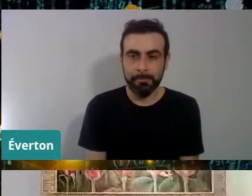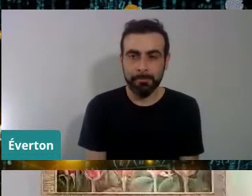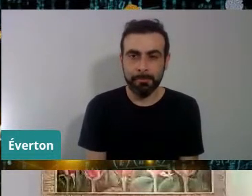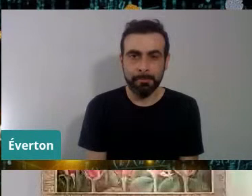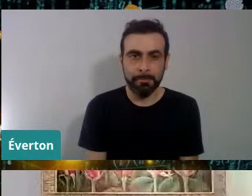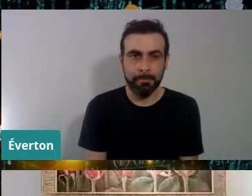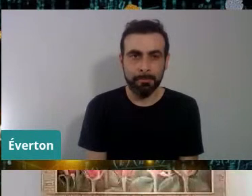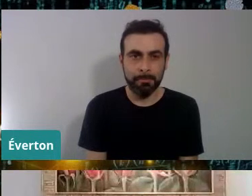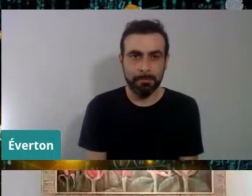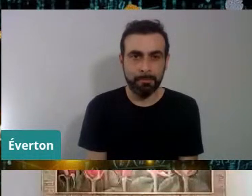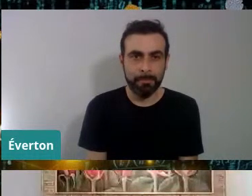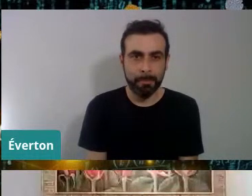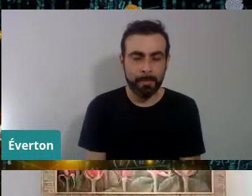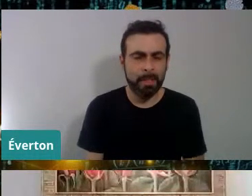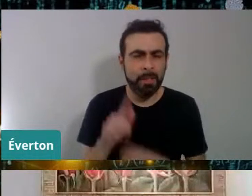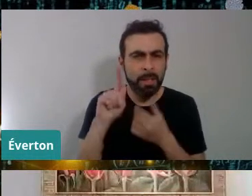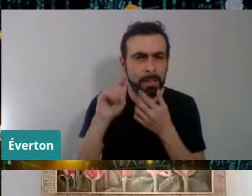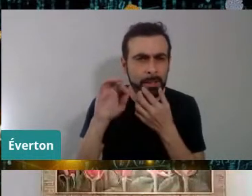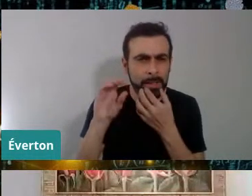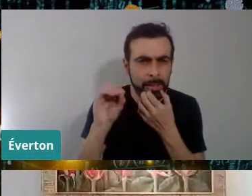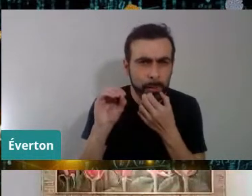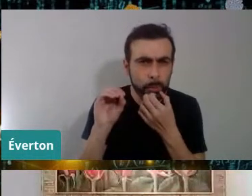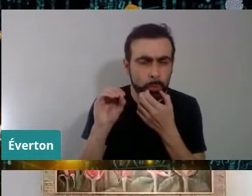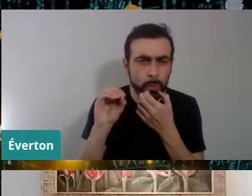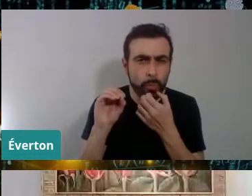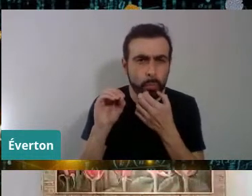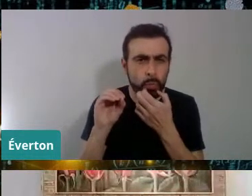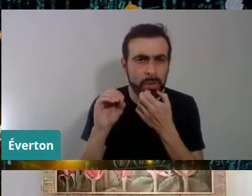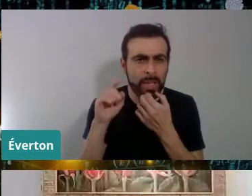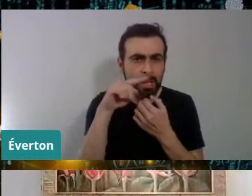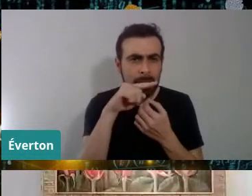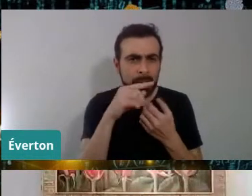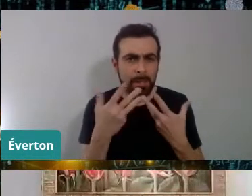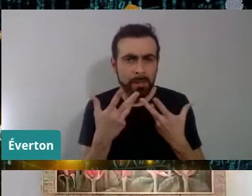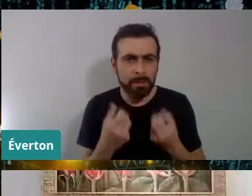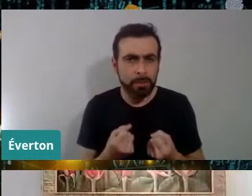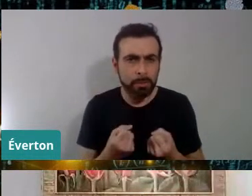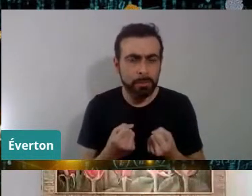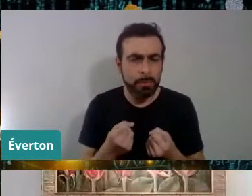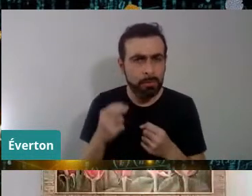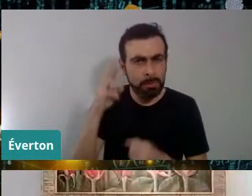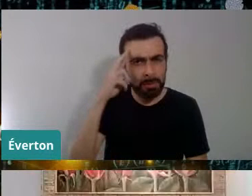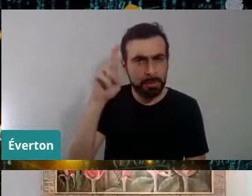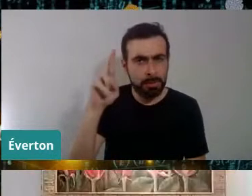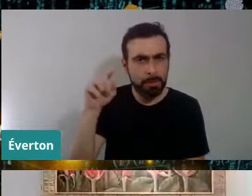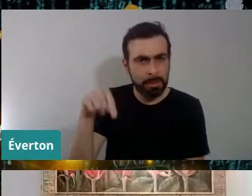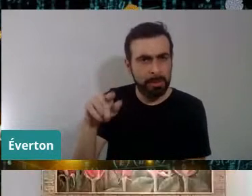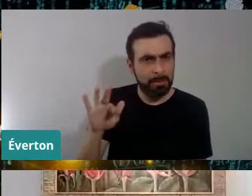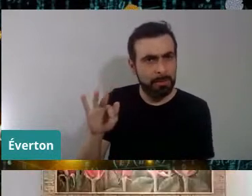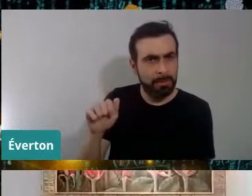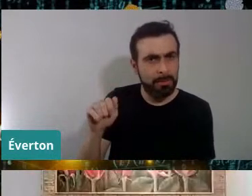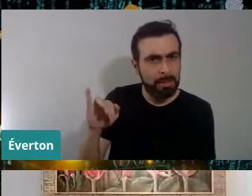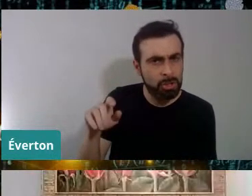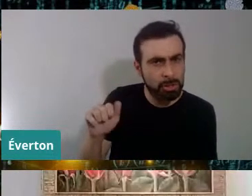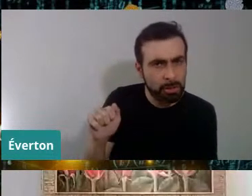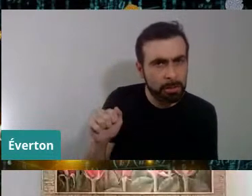O Guido chegou uma época que você chegou que você assumiu a direção da Fafisa também, Guido, ou não?